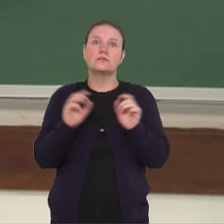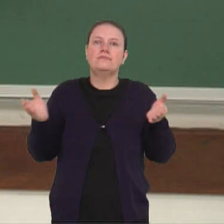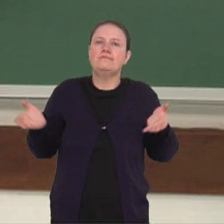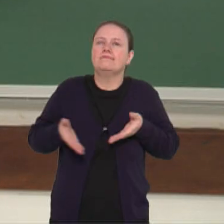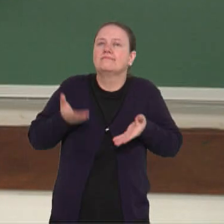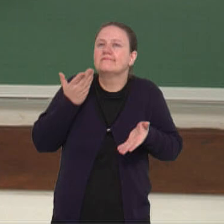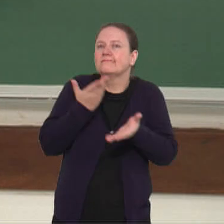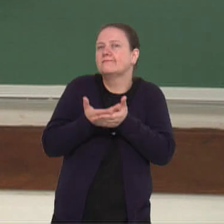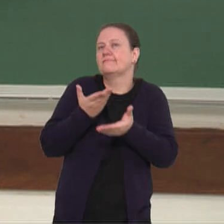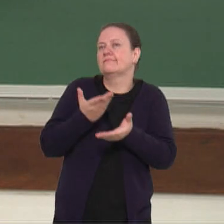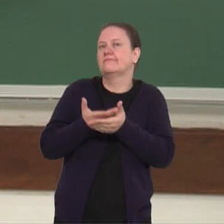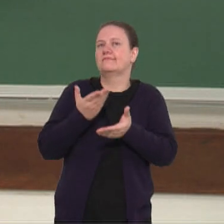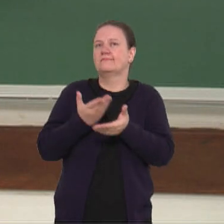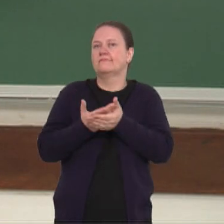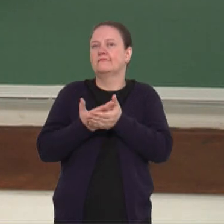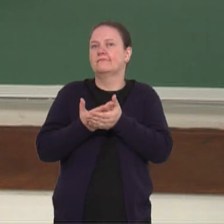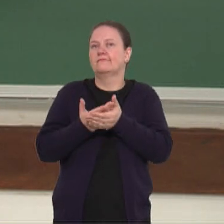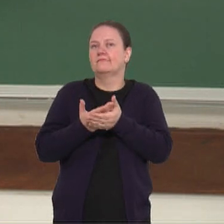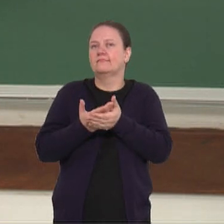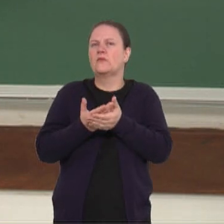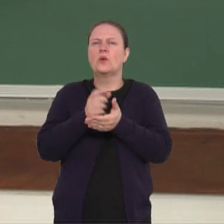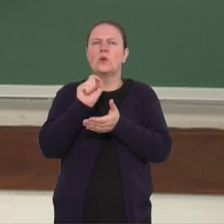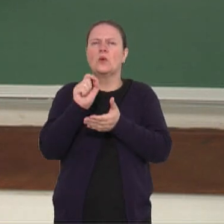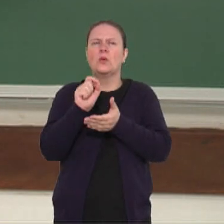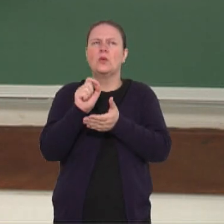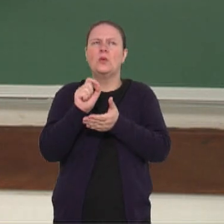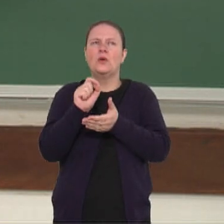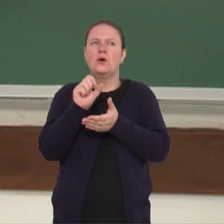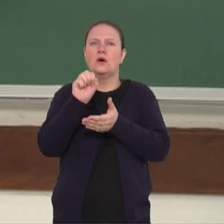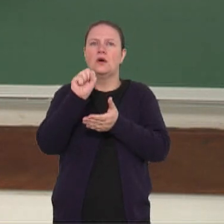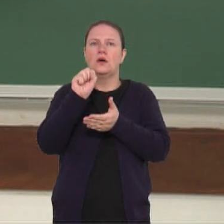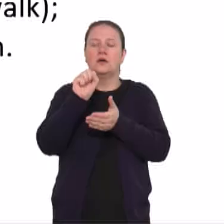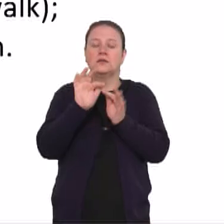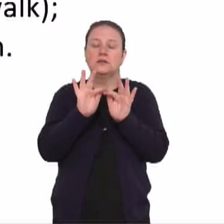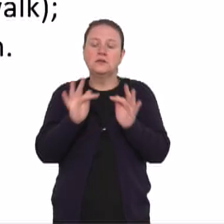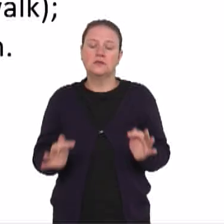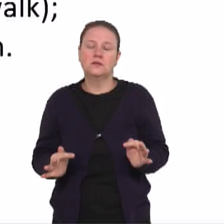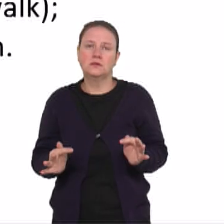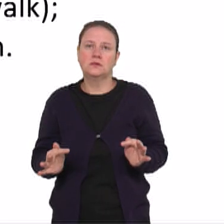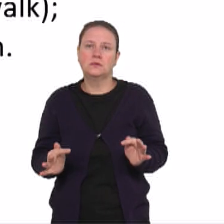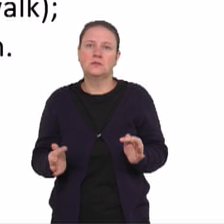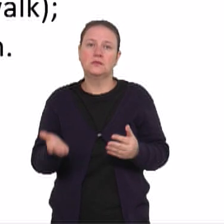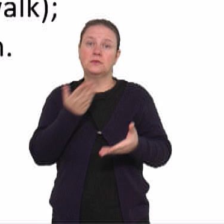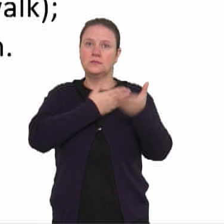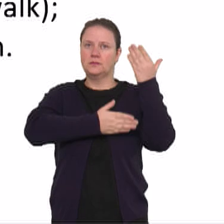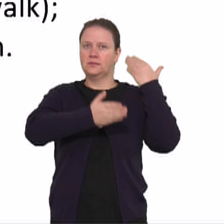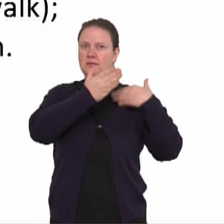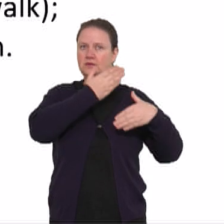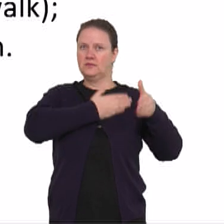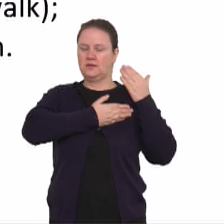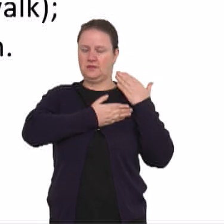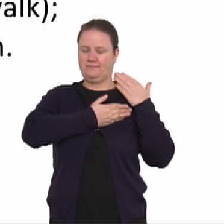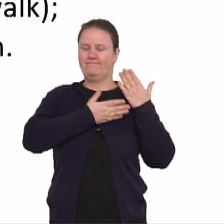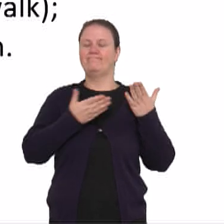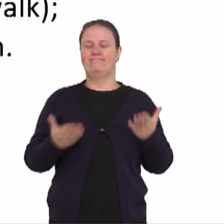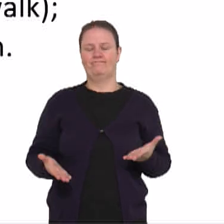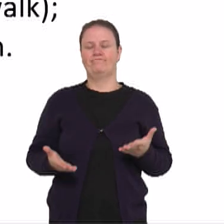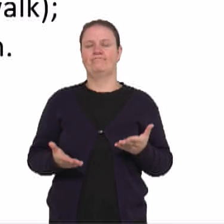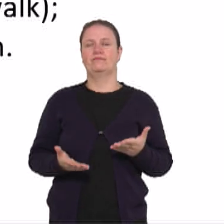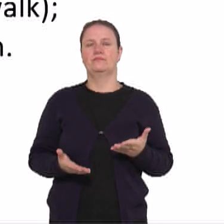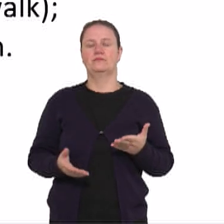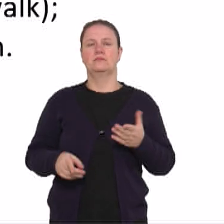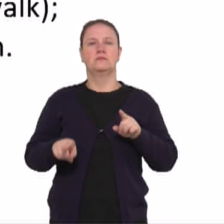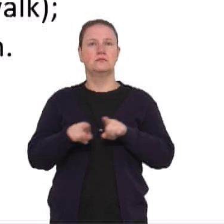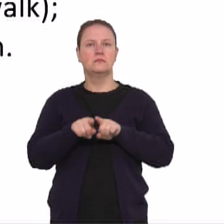vamos estudar o simple past. O que é isso? Vamos ver. Simple past é o passado simples. Ações